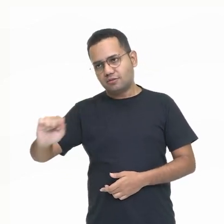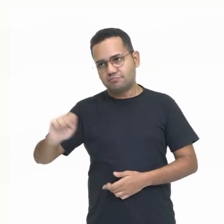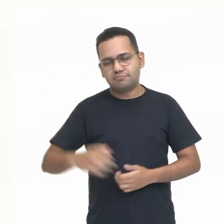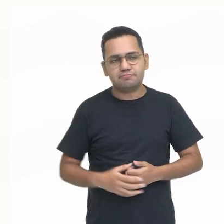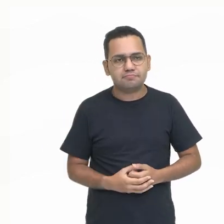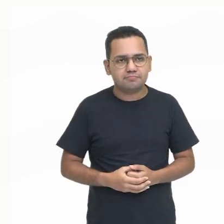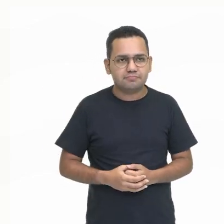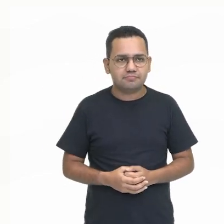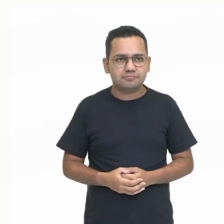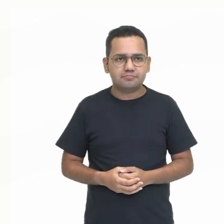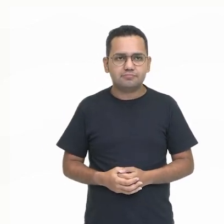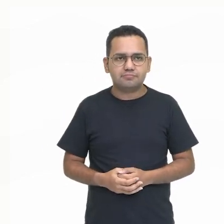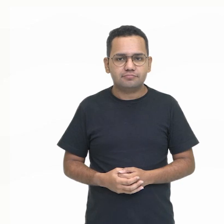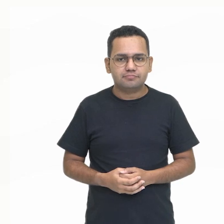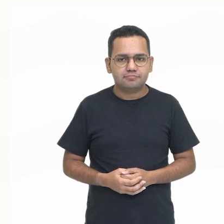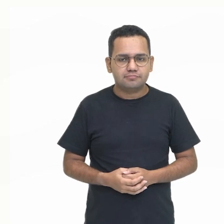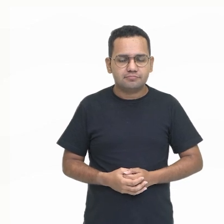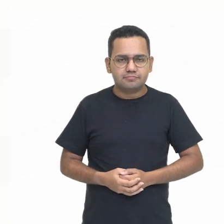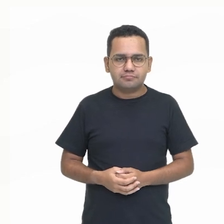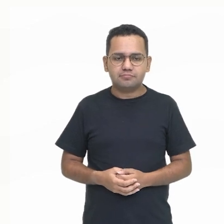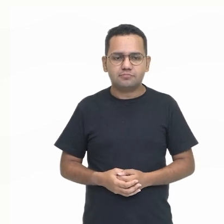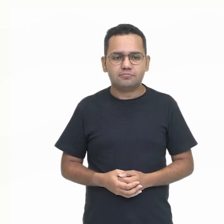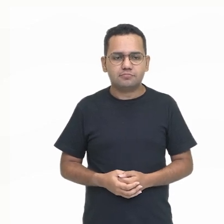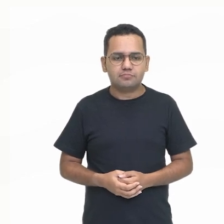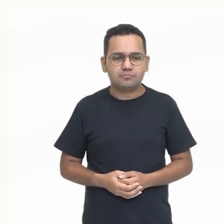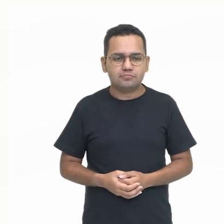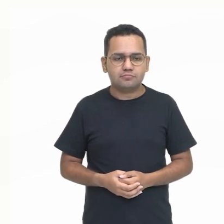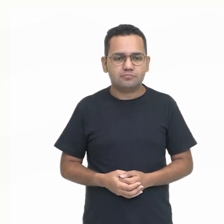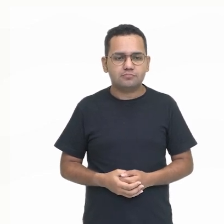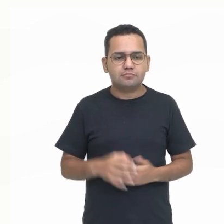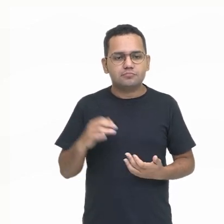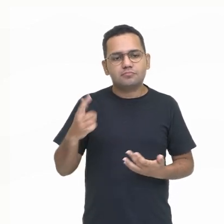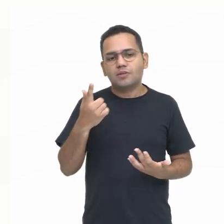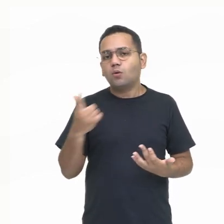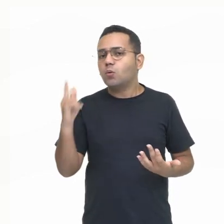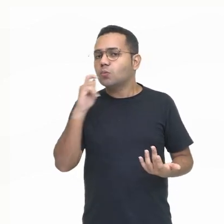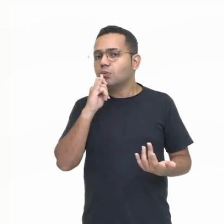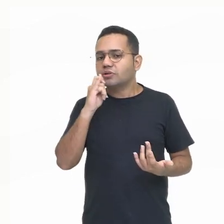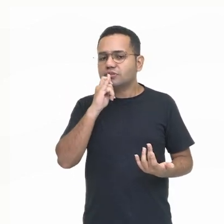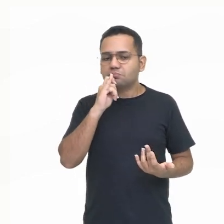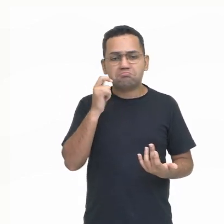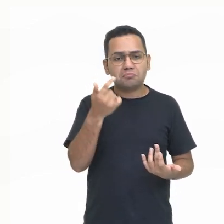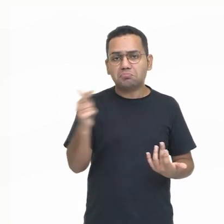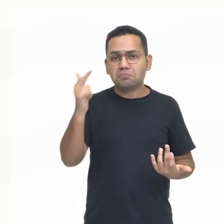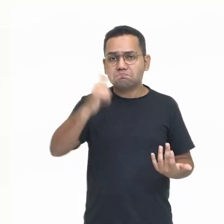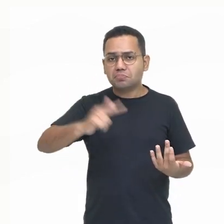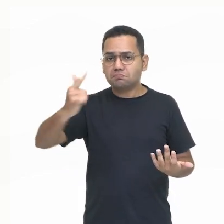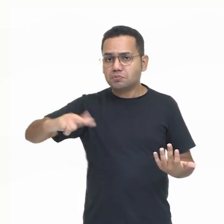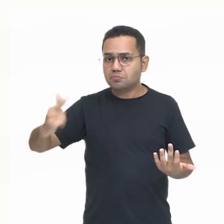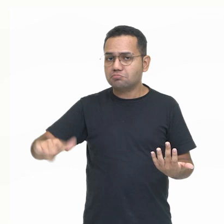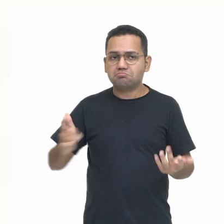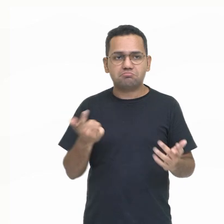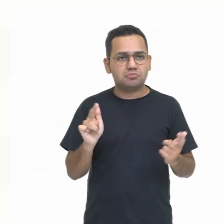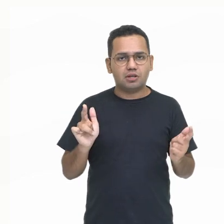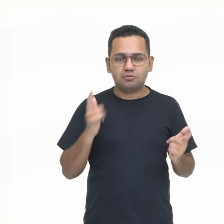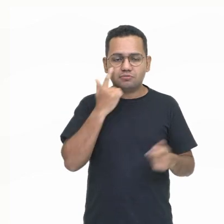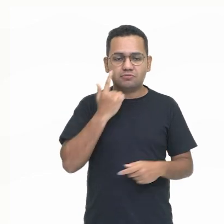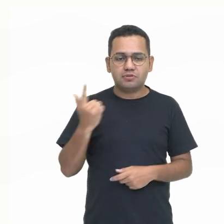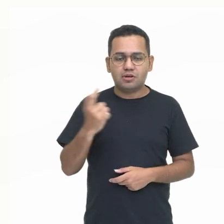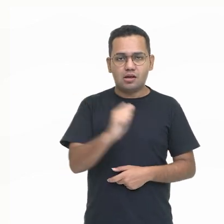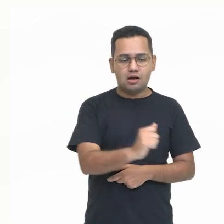né? Vamos pegar aqui uma palavra que não tenha repetição. Por exemplo, Apuí. O município aí do Apuí,